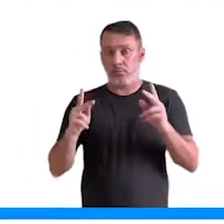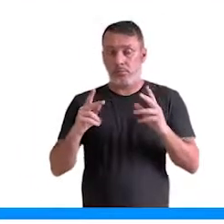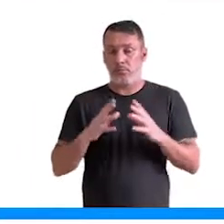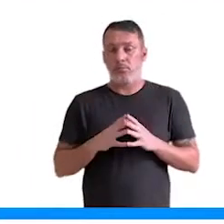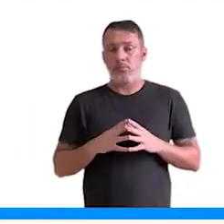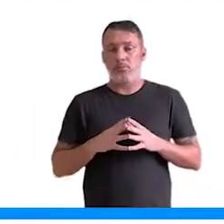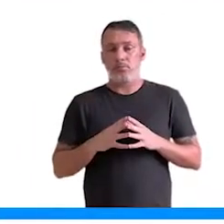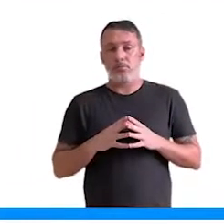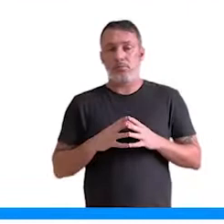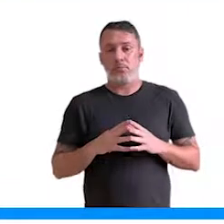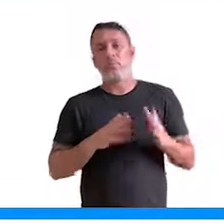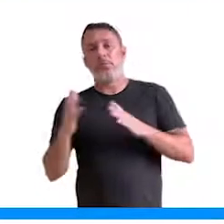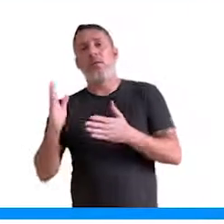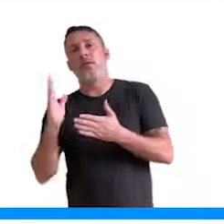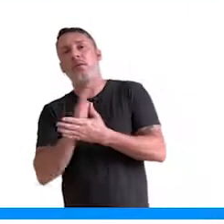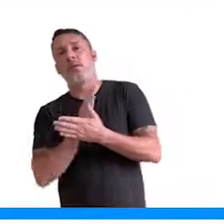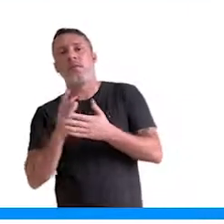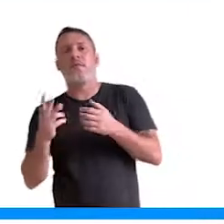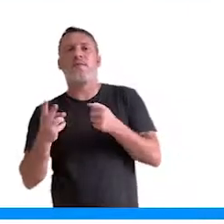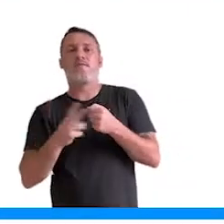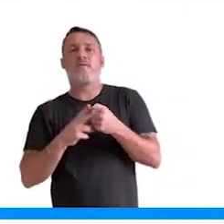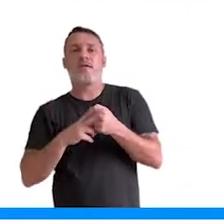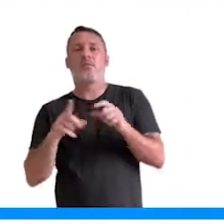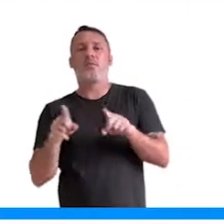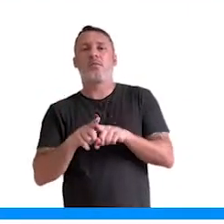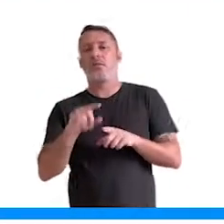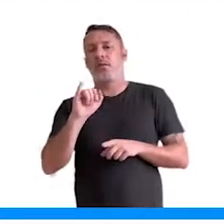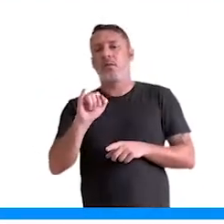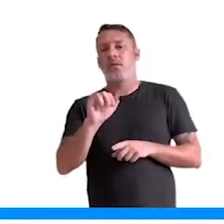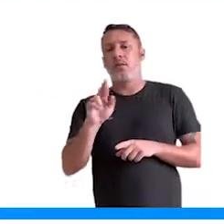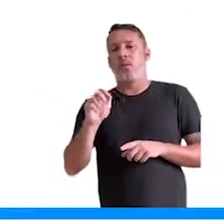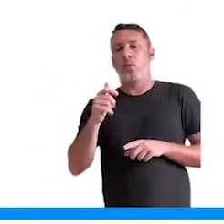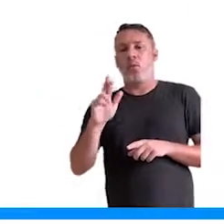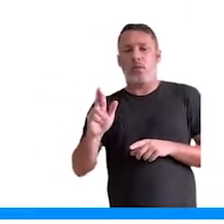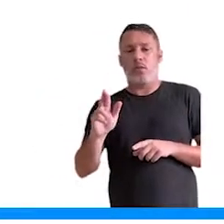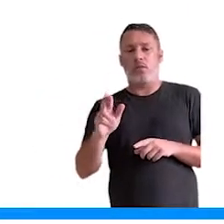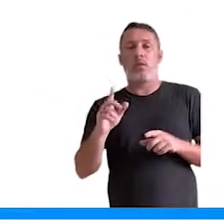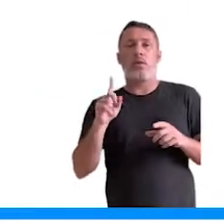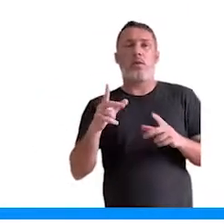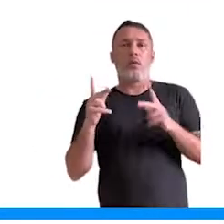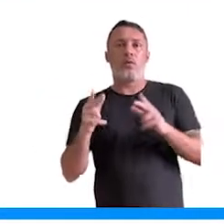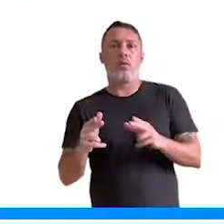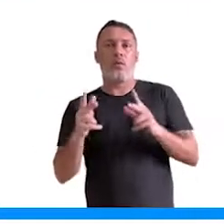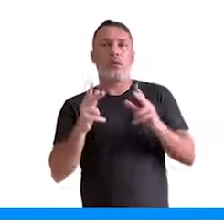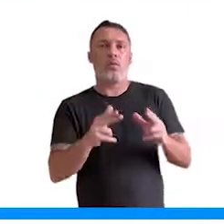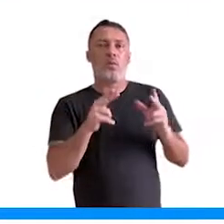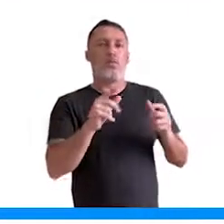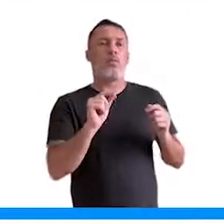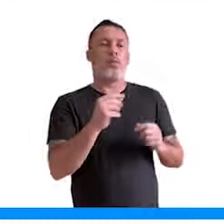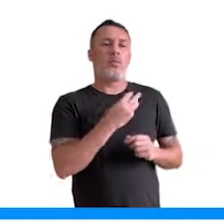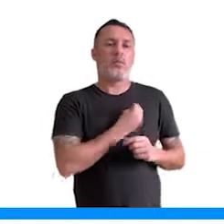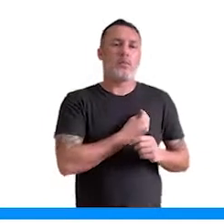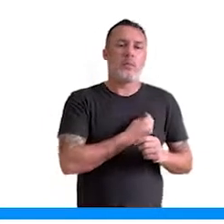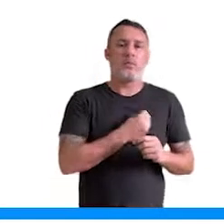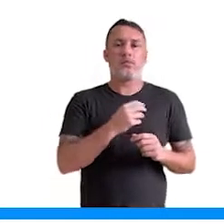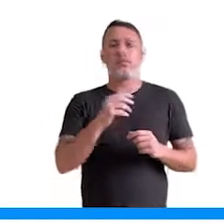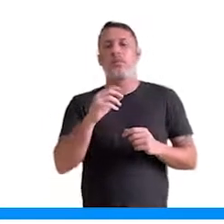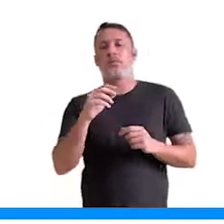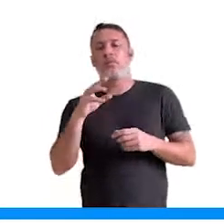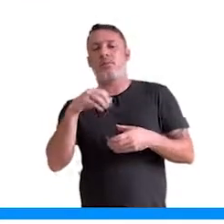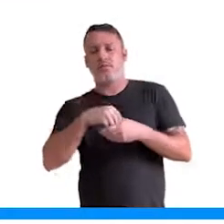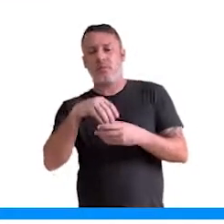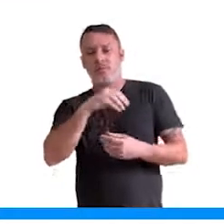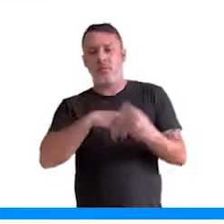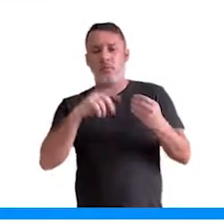ustedes. Bien. Aqui também tem os irregulares, que também são iguaizinhos no presente do